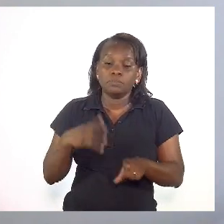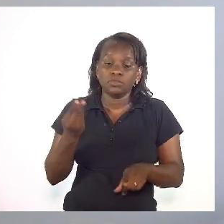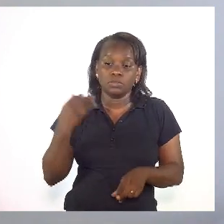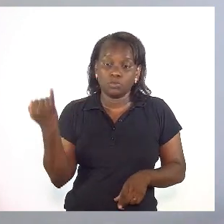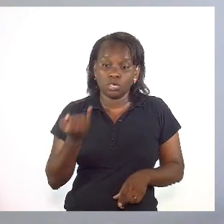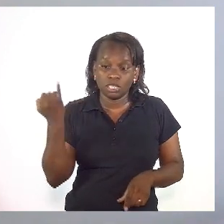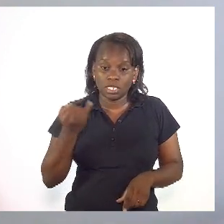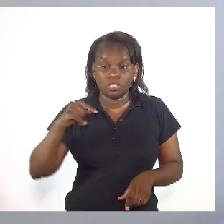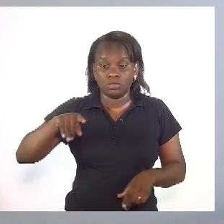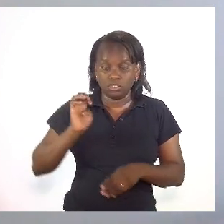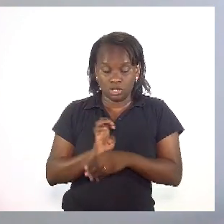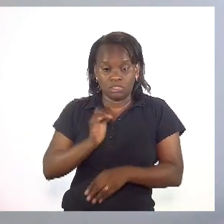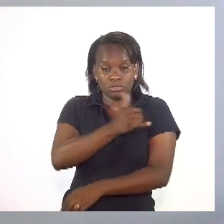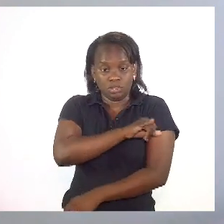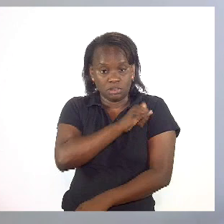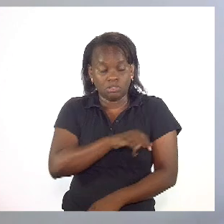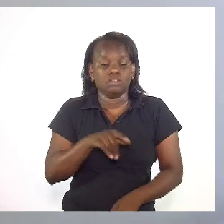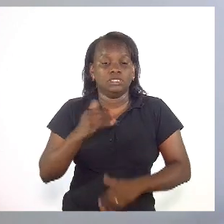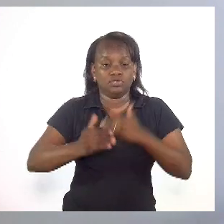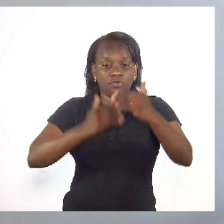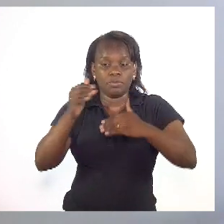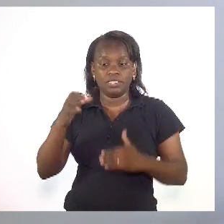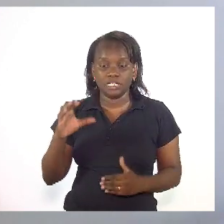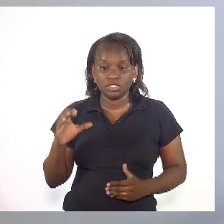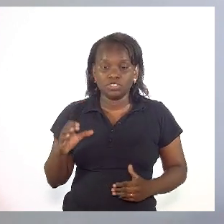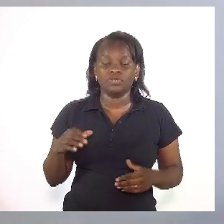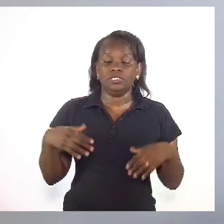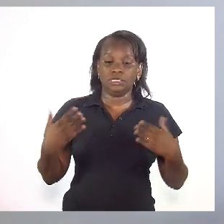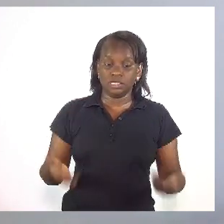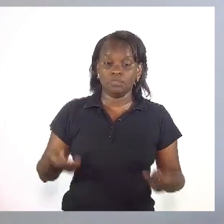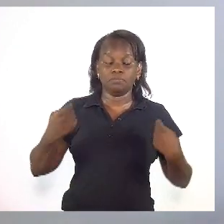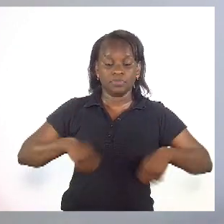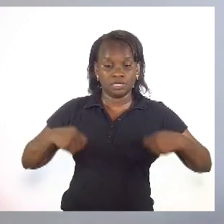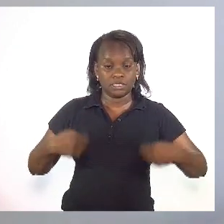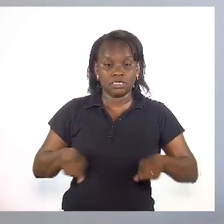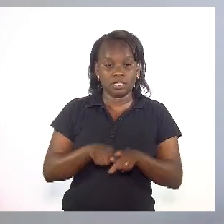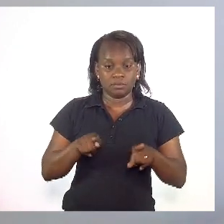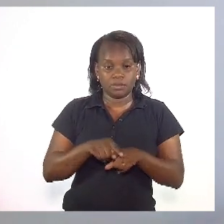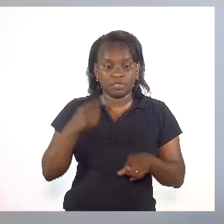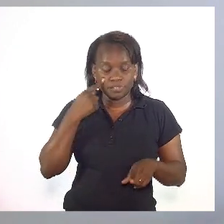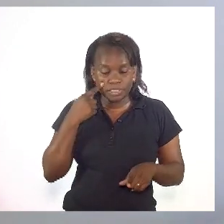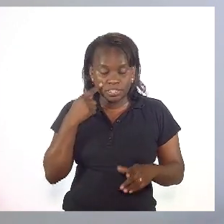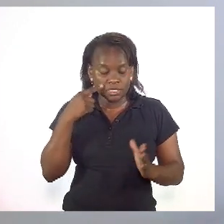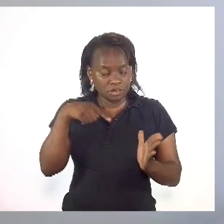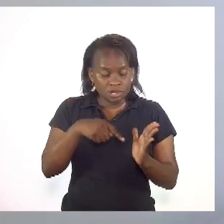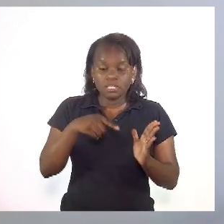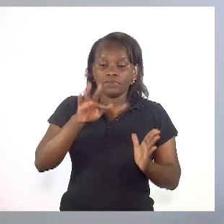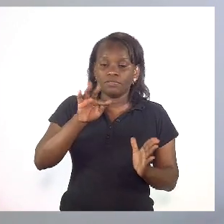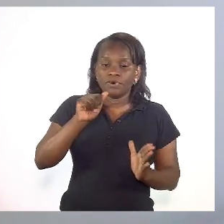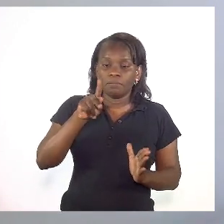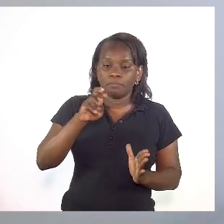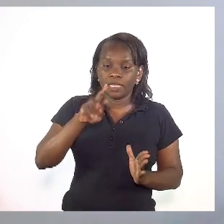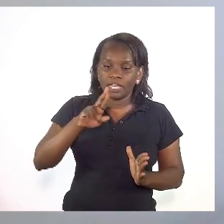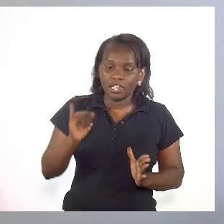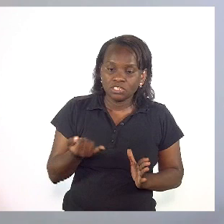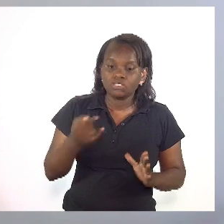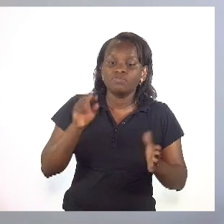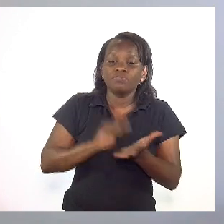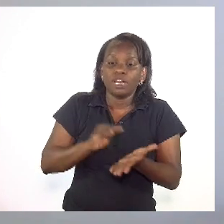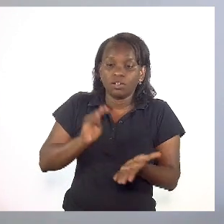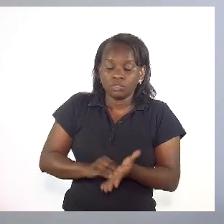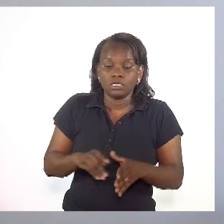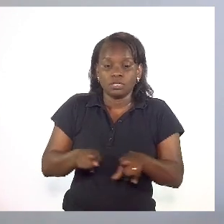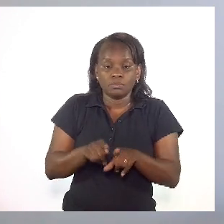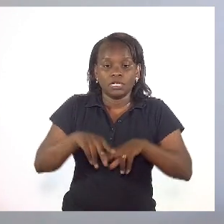importante para o nosso Estado, de desenvolvimento científico. Então, a gente precisa também jogar luz na FAPERJ e no que falta